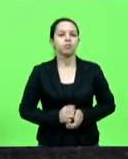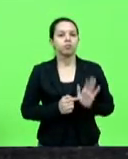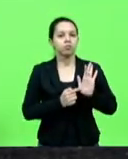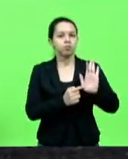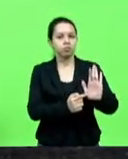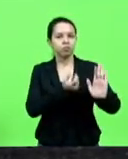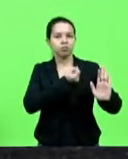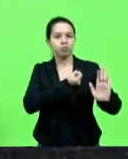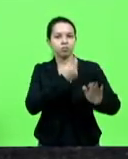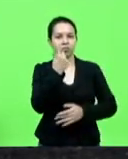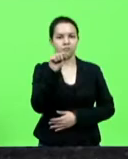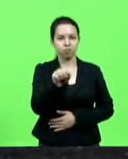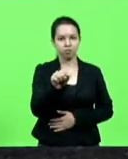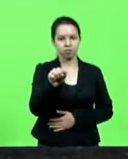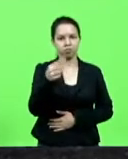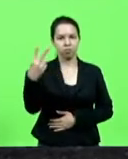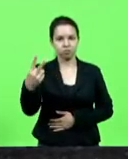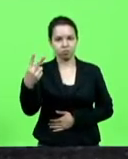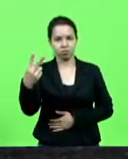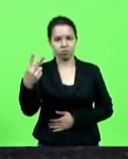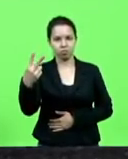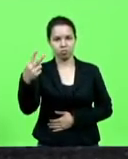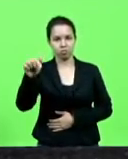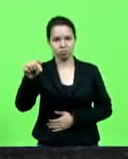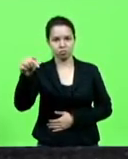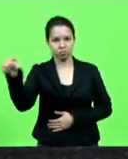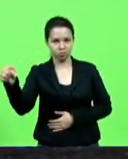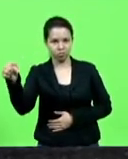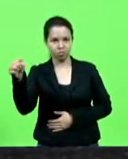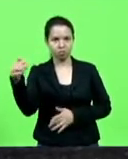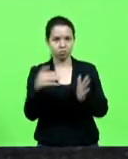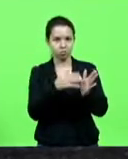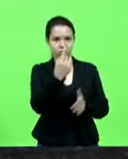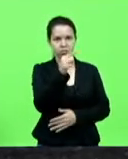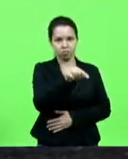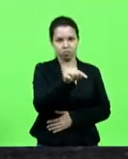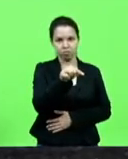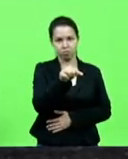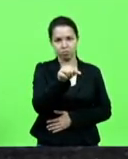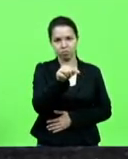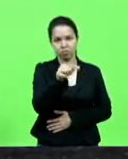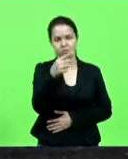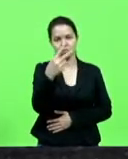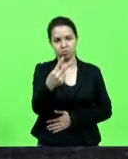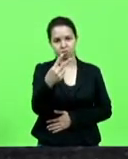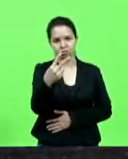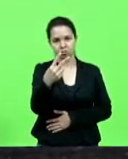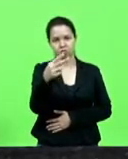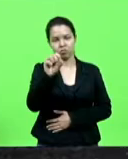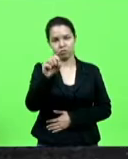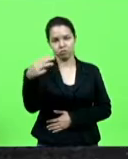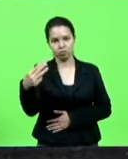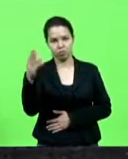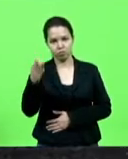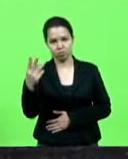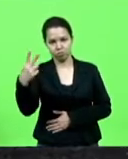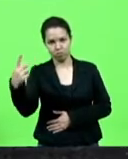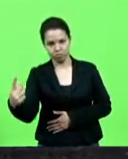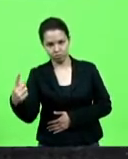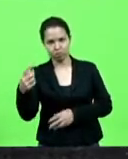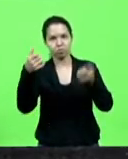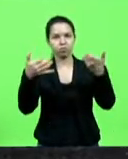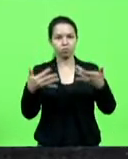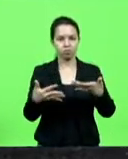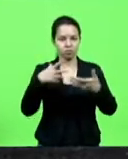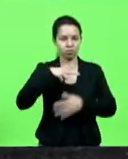1.267, a 1.283, barra 2021. Explicações pessoais.